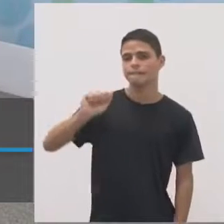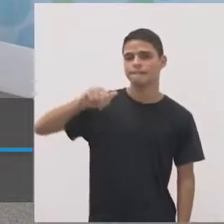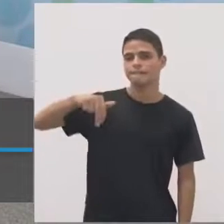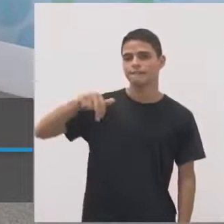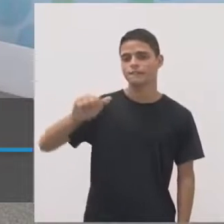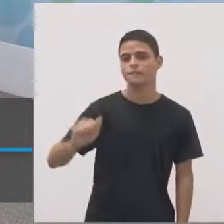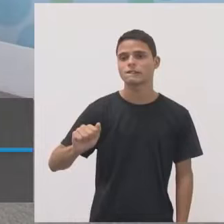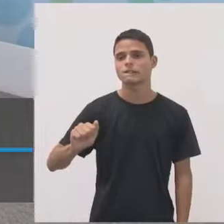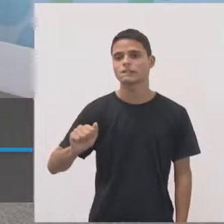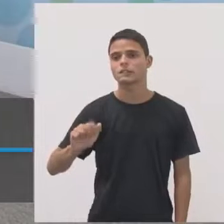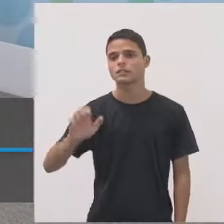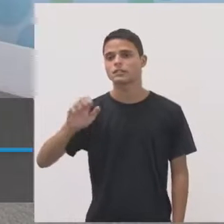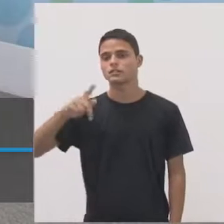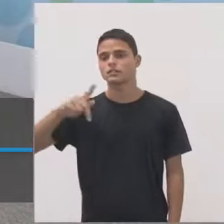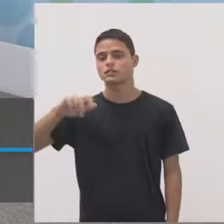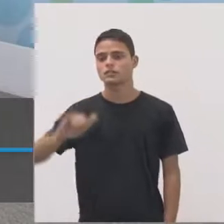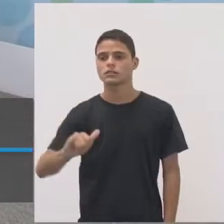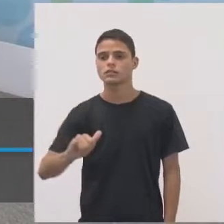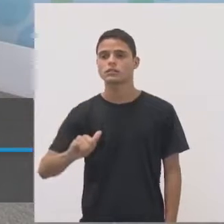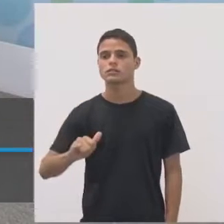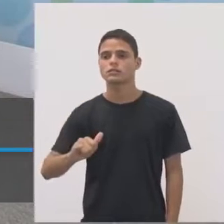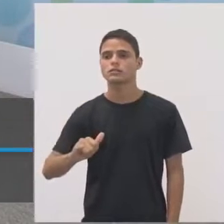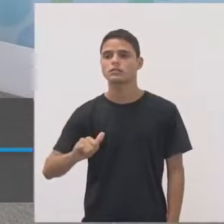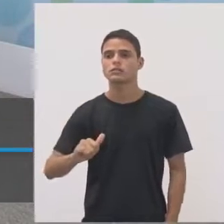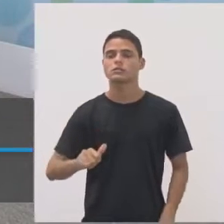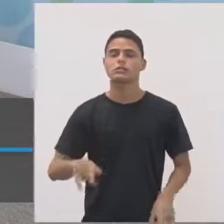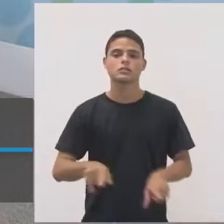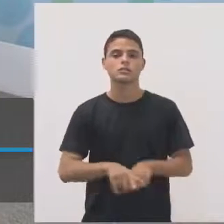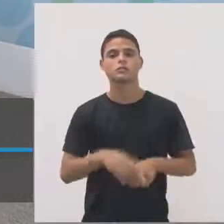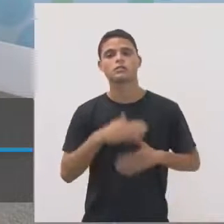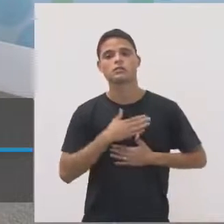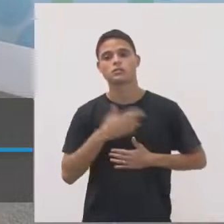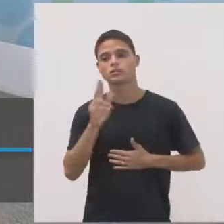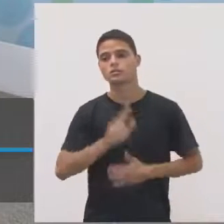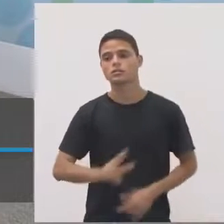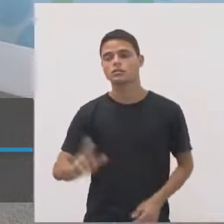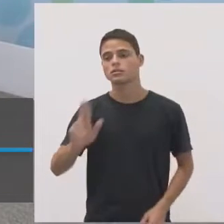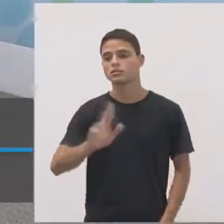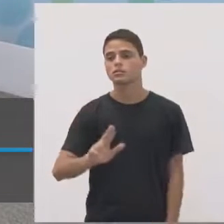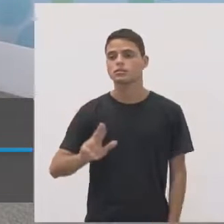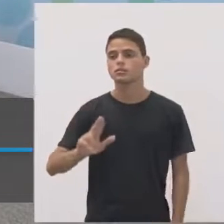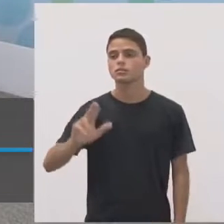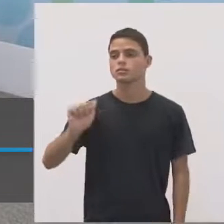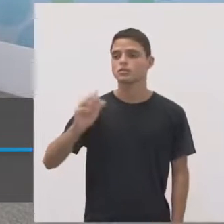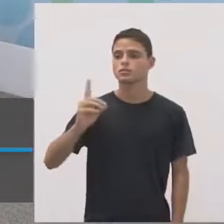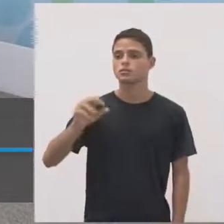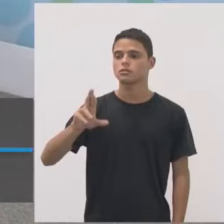da Apple. Eu uso Android, que é da Google, por exemplo, entendeu? Então,